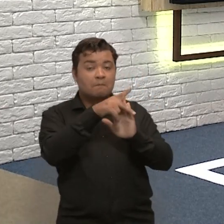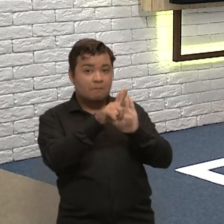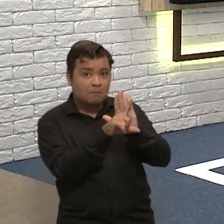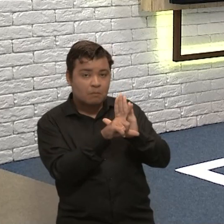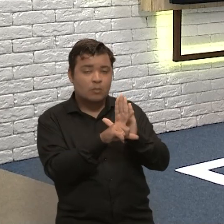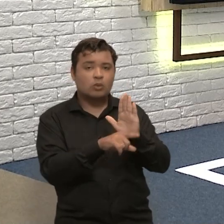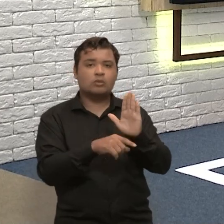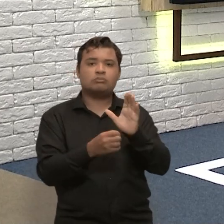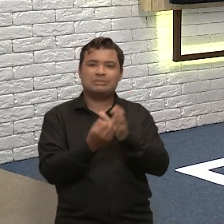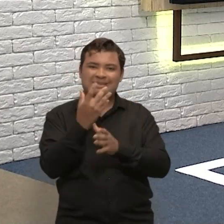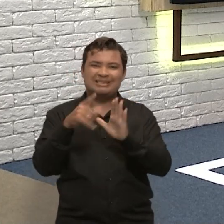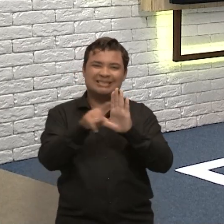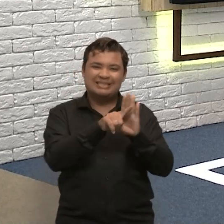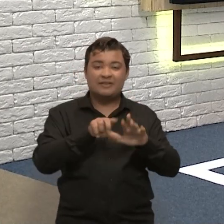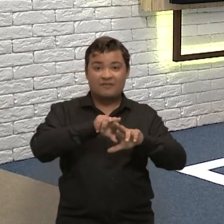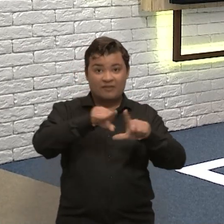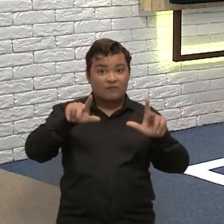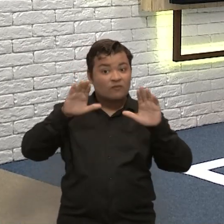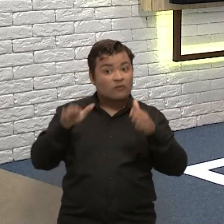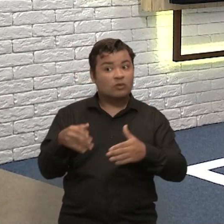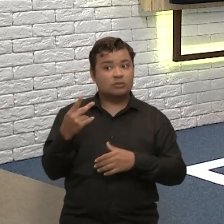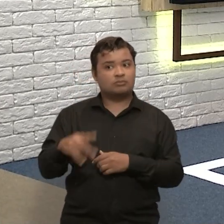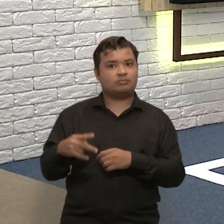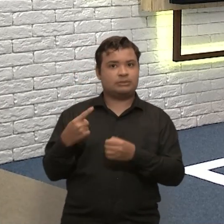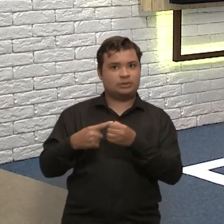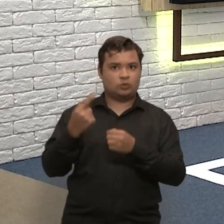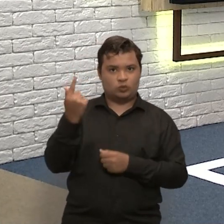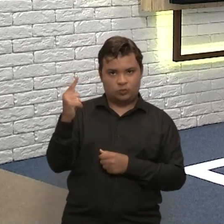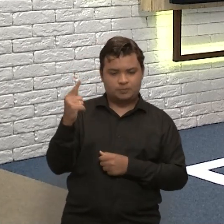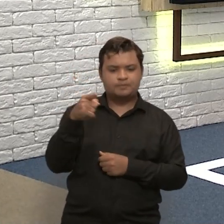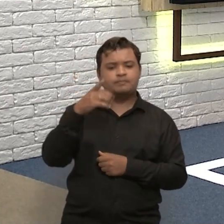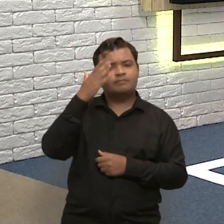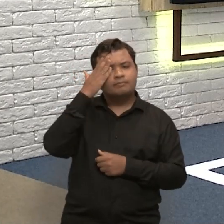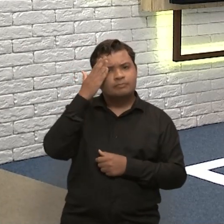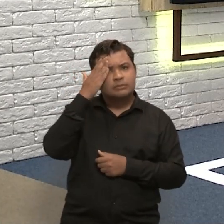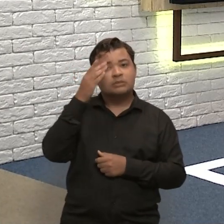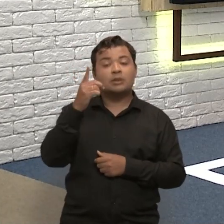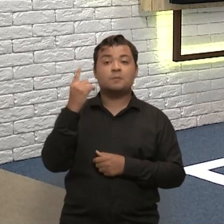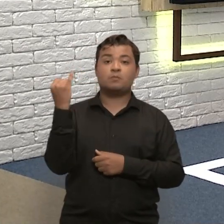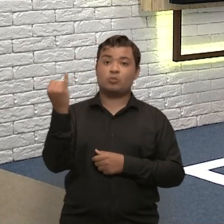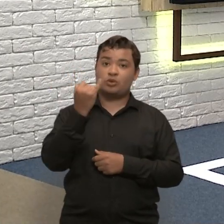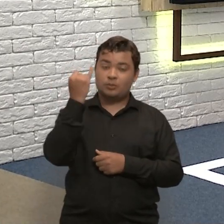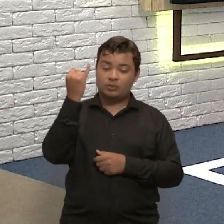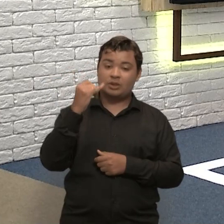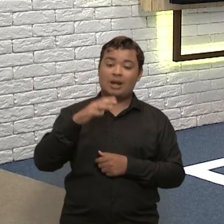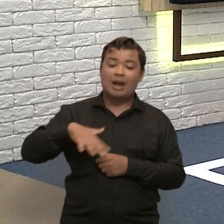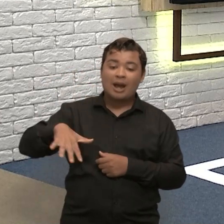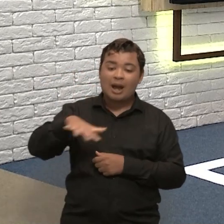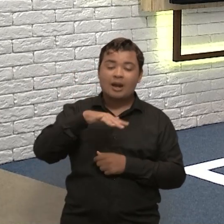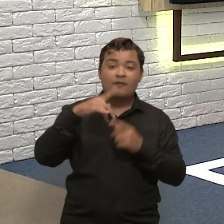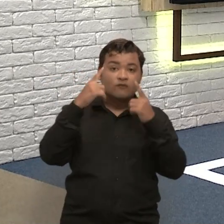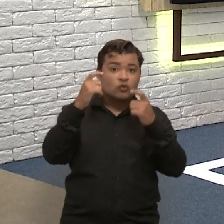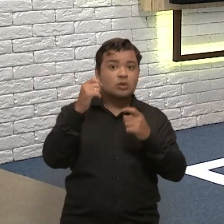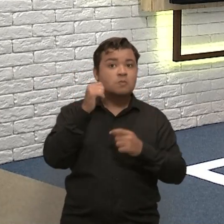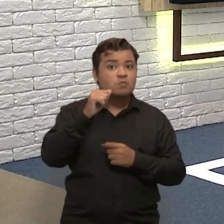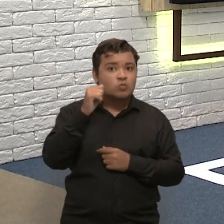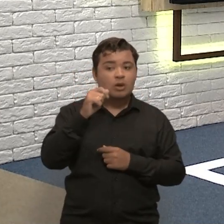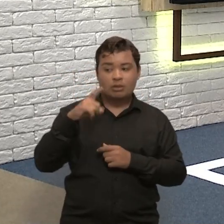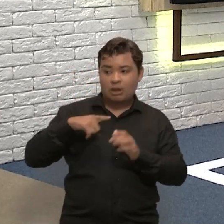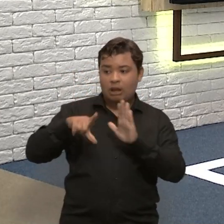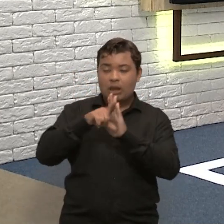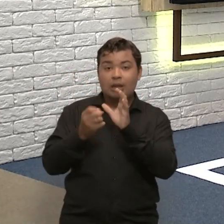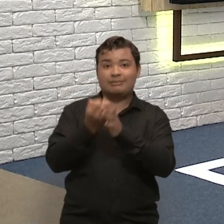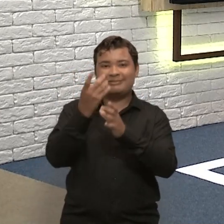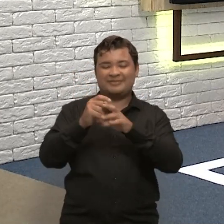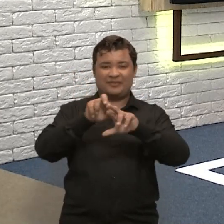leis para a nossa cidade, a gente sabe da importância do avanço da legislação em relação à violência contra a mulher no âmbito federal, né? A Lei